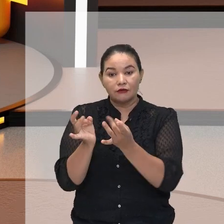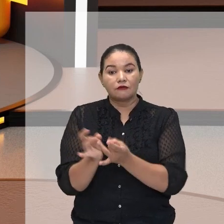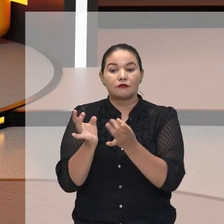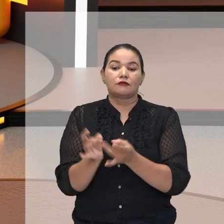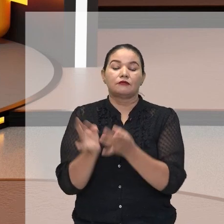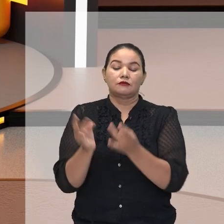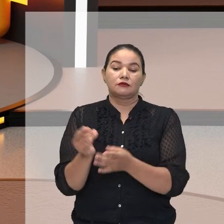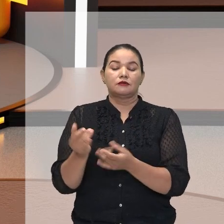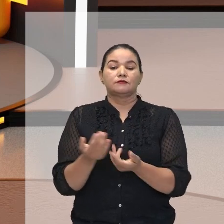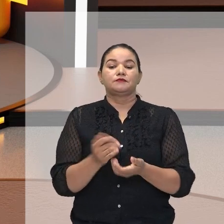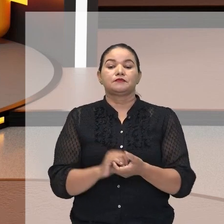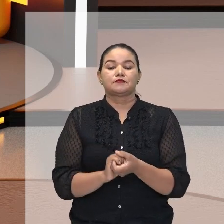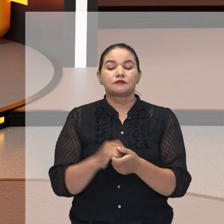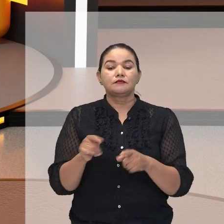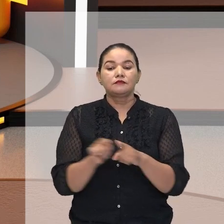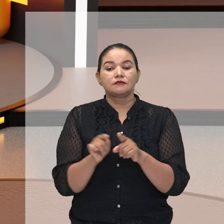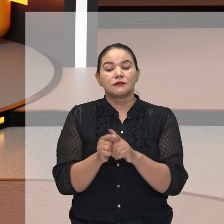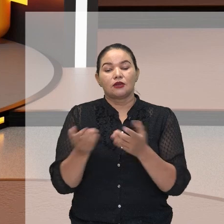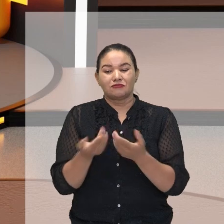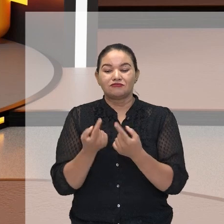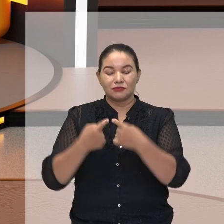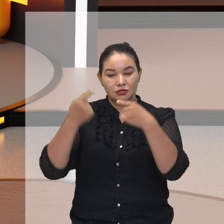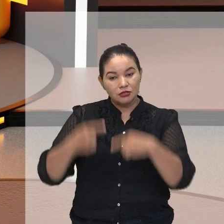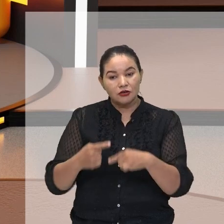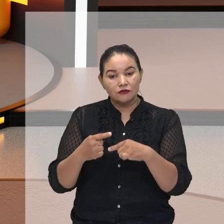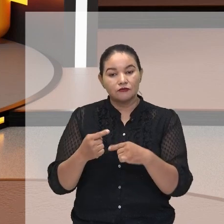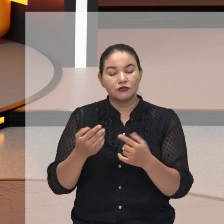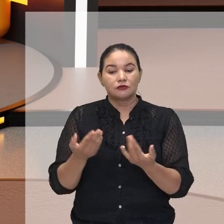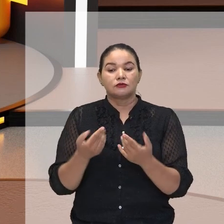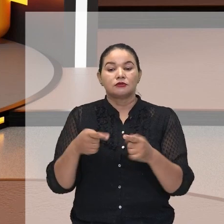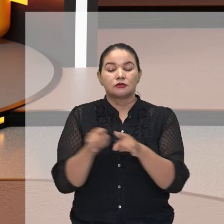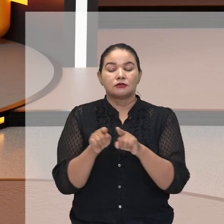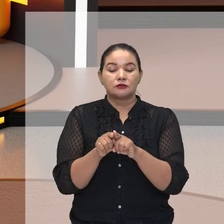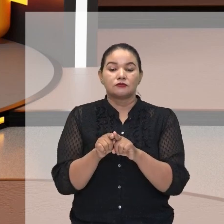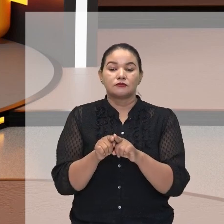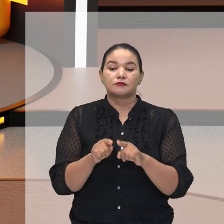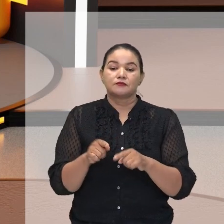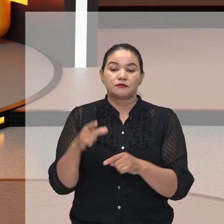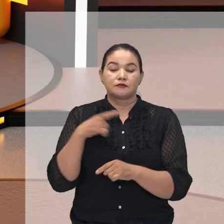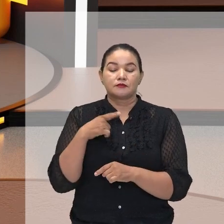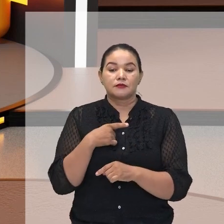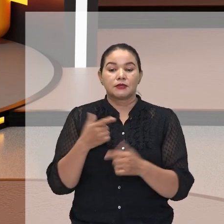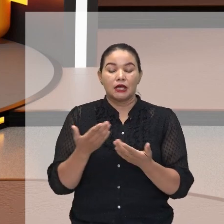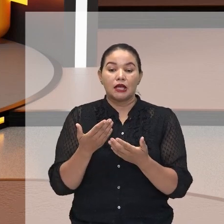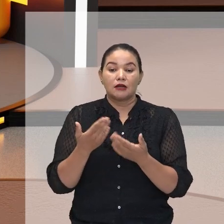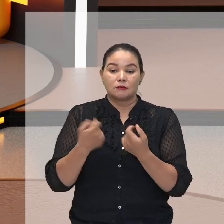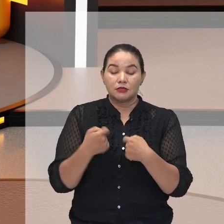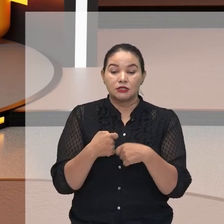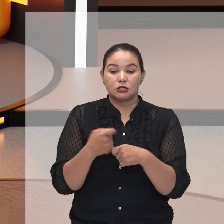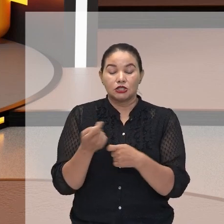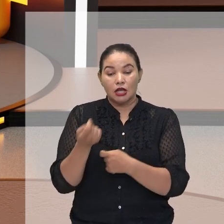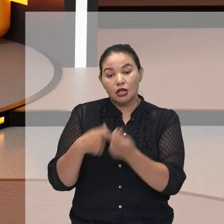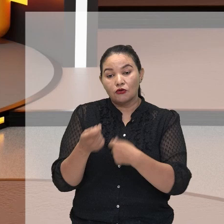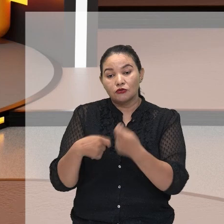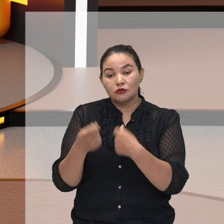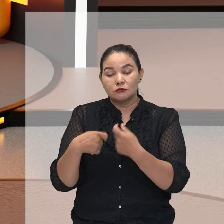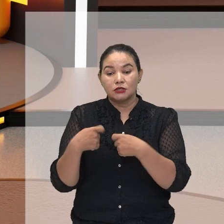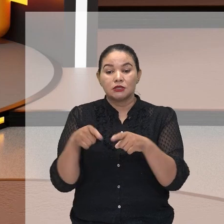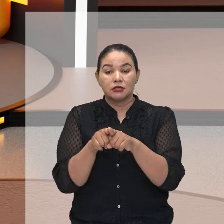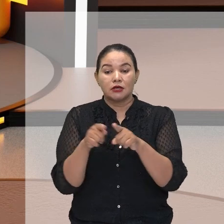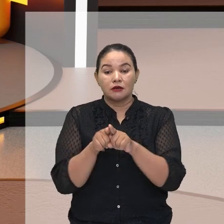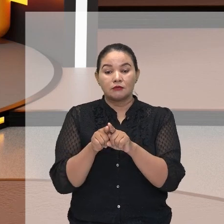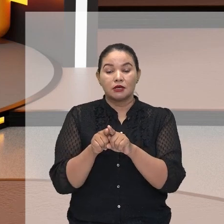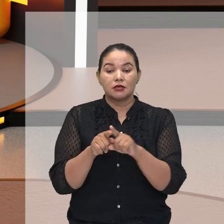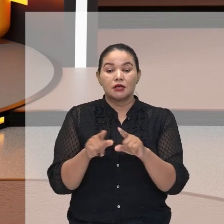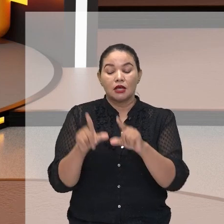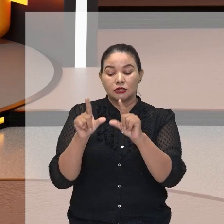Então, acaba surgindo esses desafios de dinamizar ali ainda mais as suas economias e diminuir aí